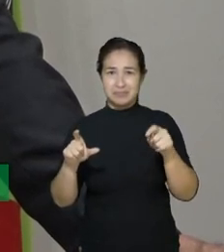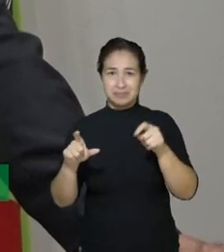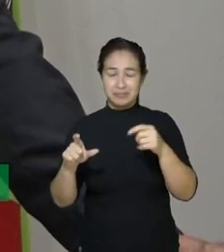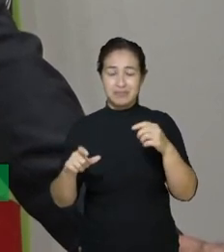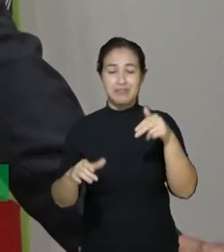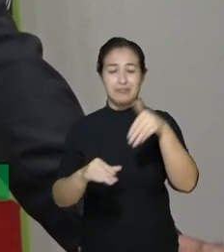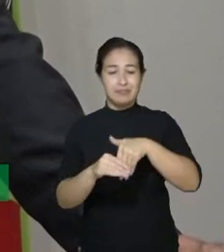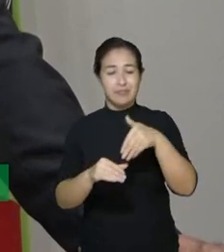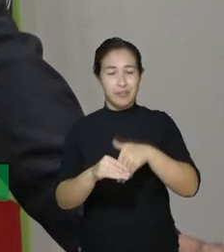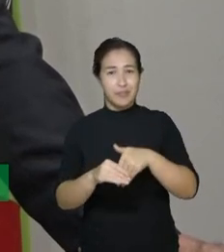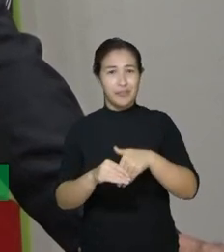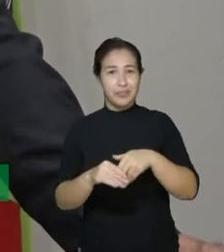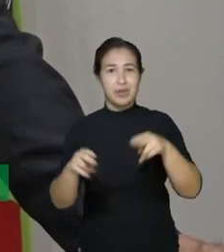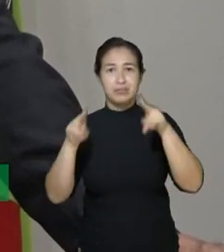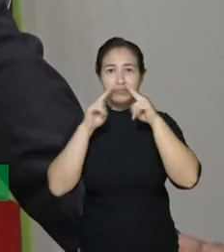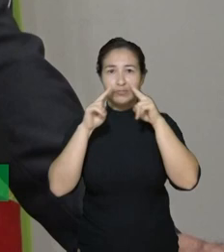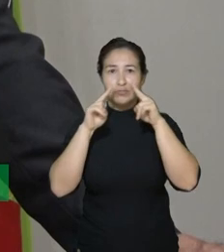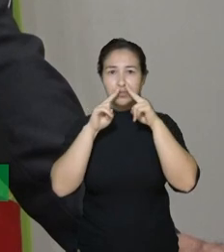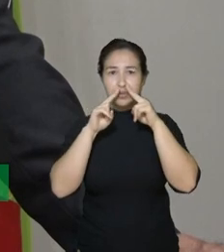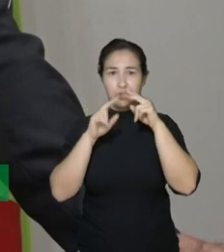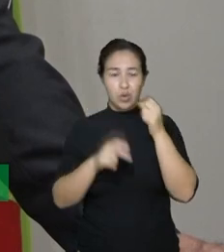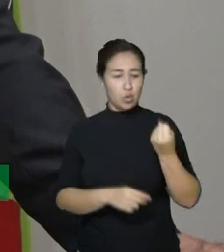Titon sobre o número